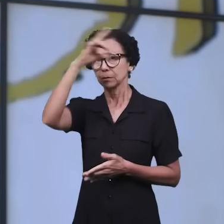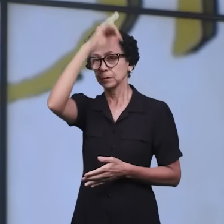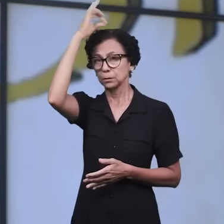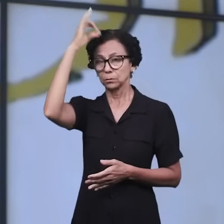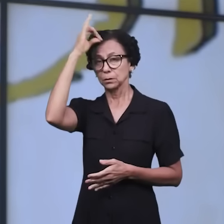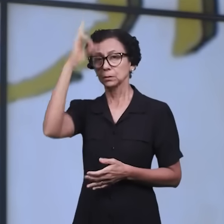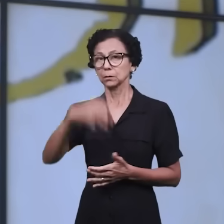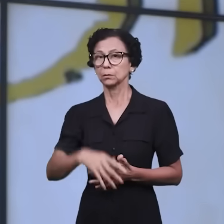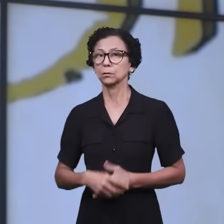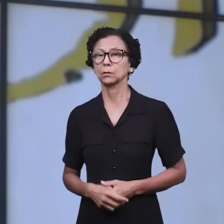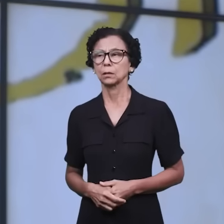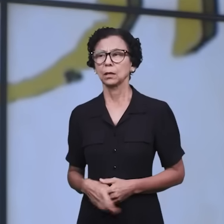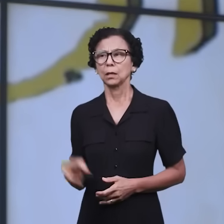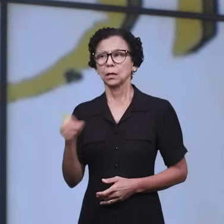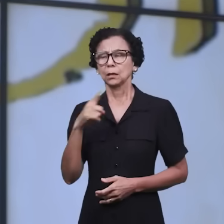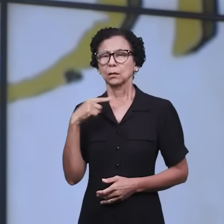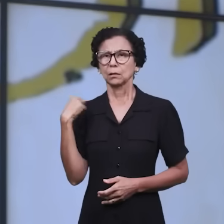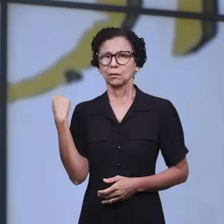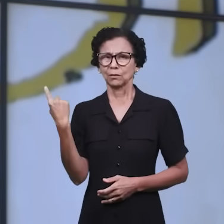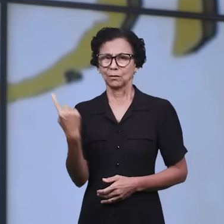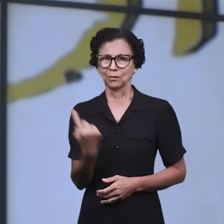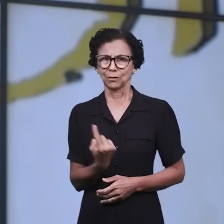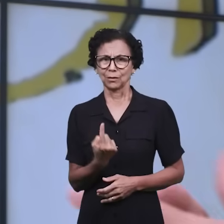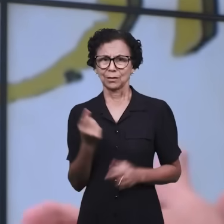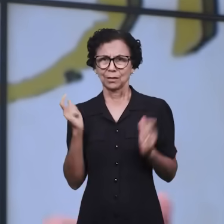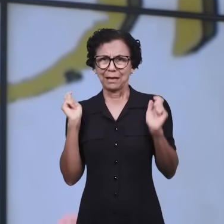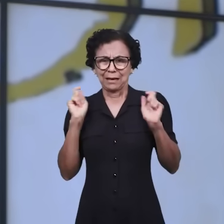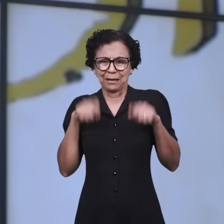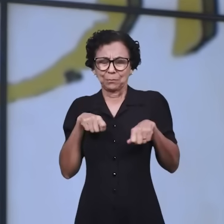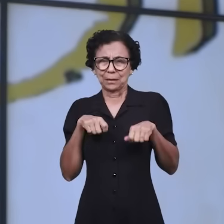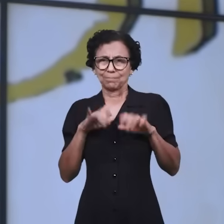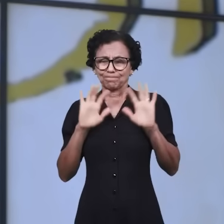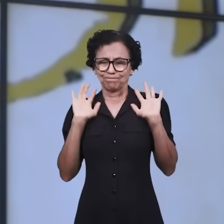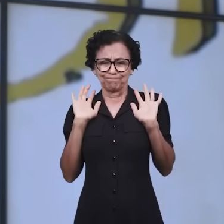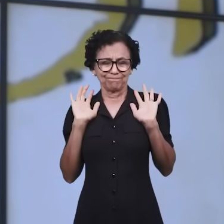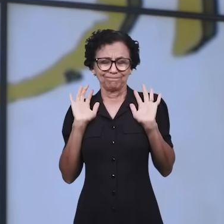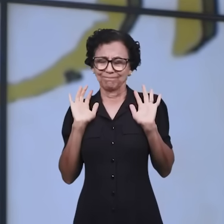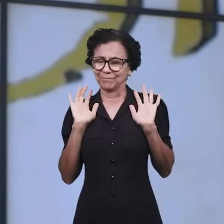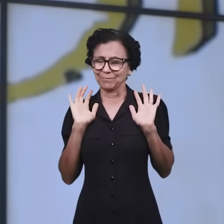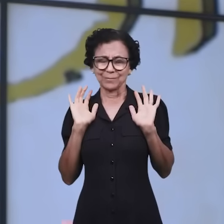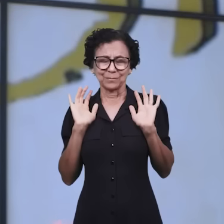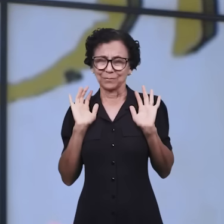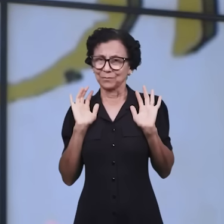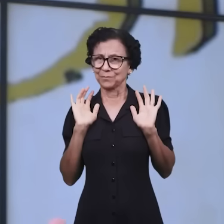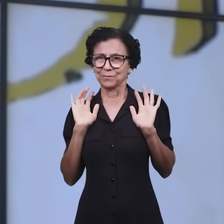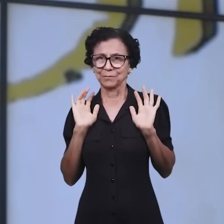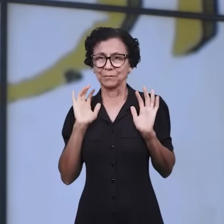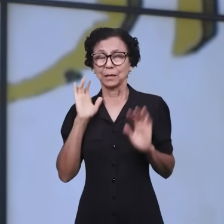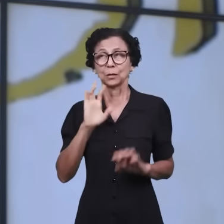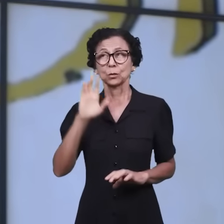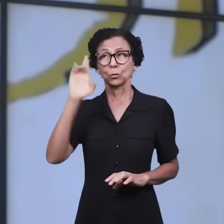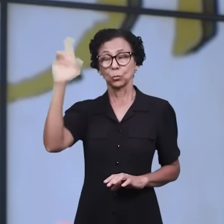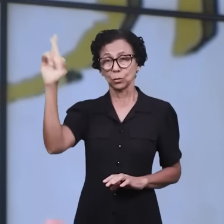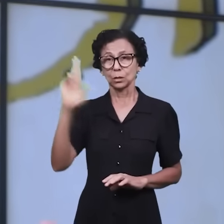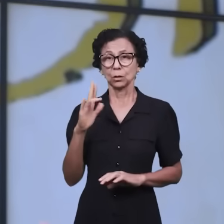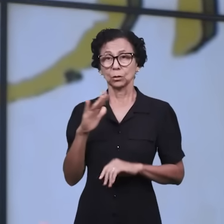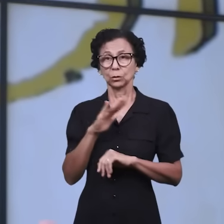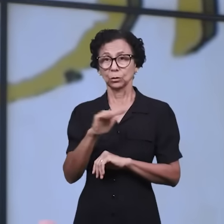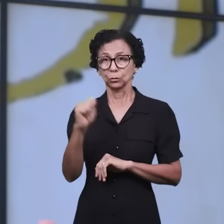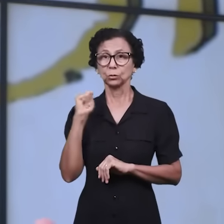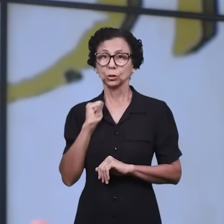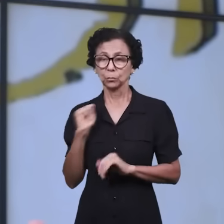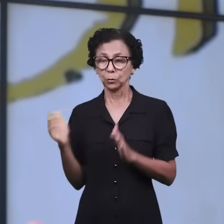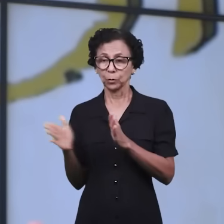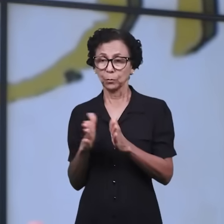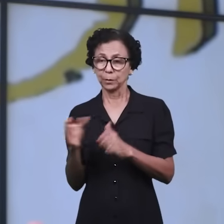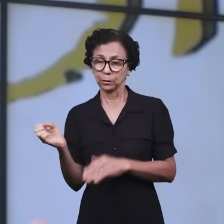nada. Nós não somos capazes de pensar em alguma coisa, mas o Senhor nos fez capazes de ministro de um novo testamento. Não